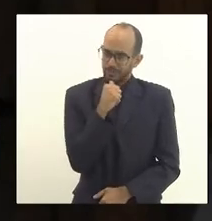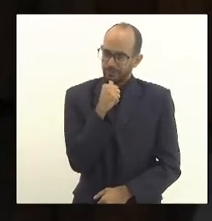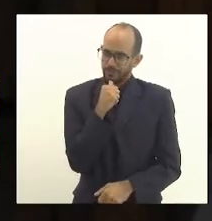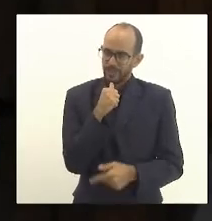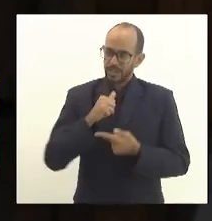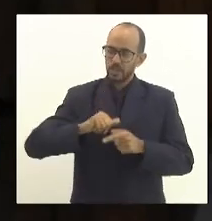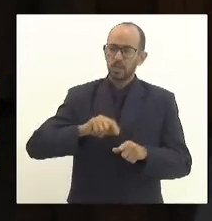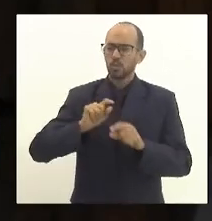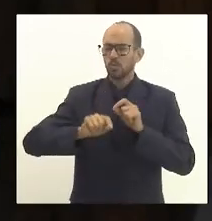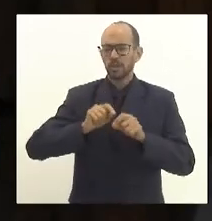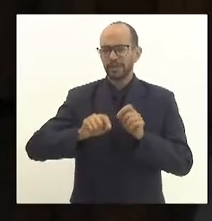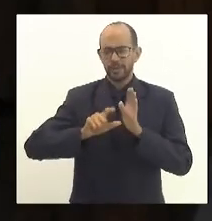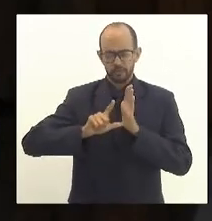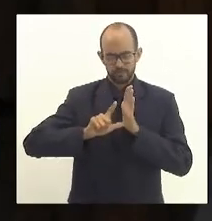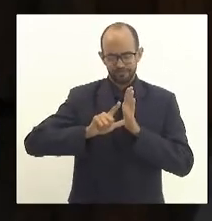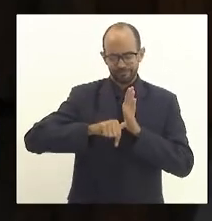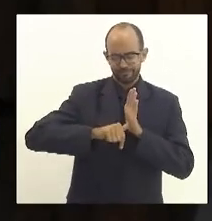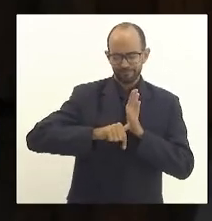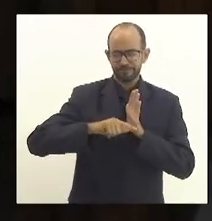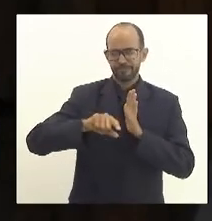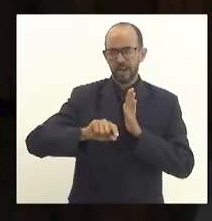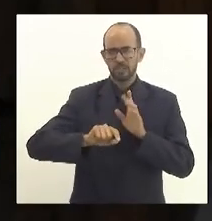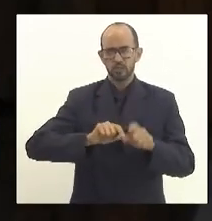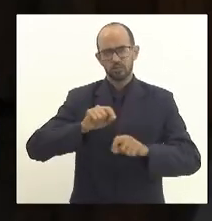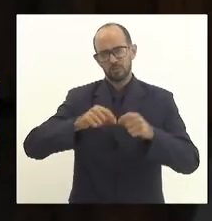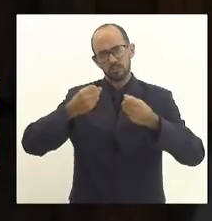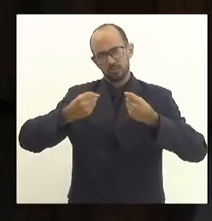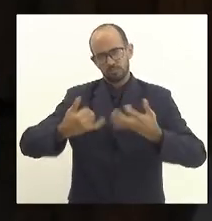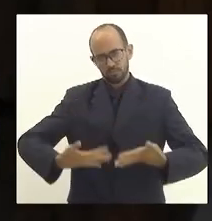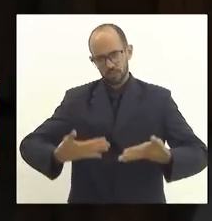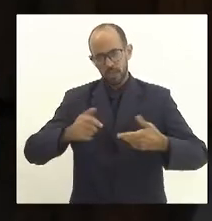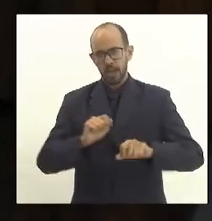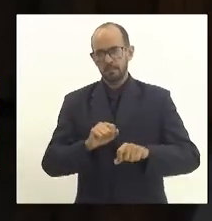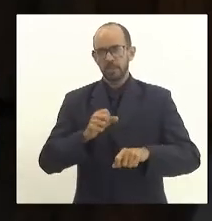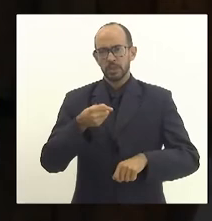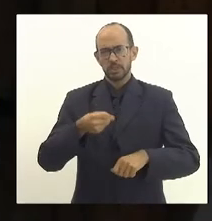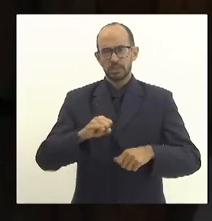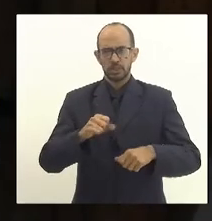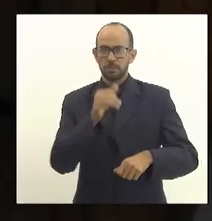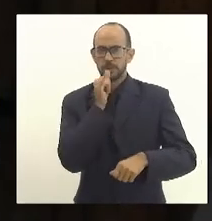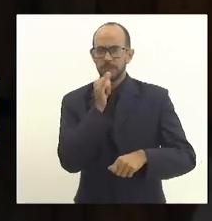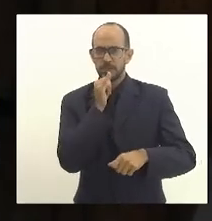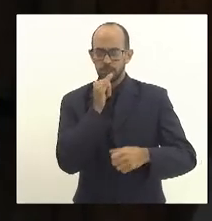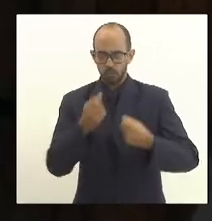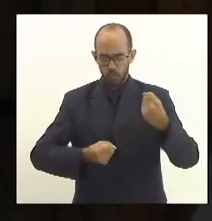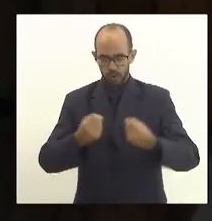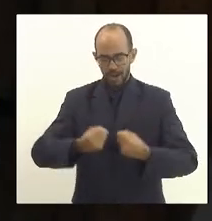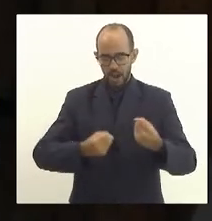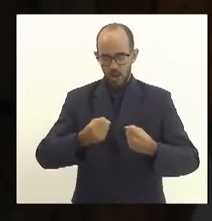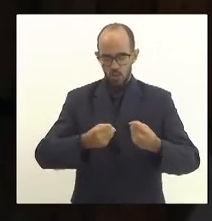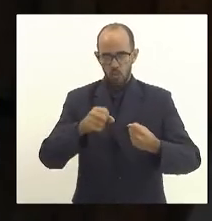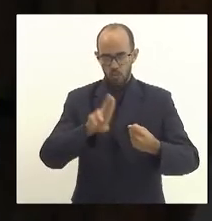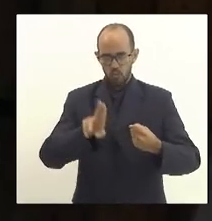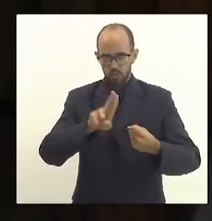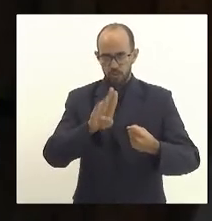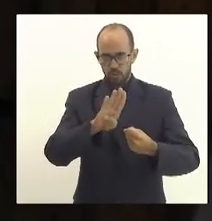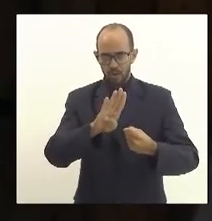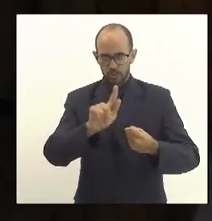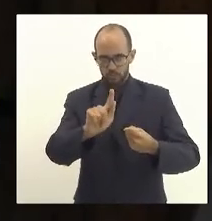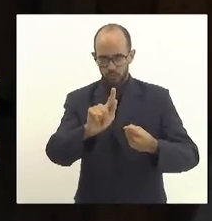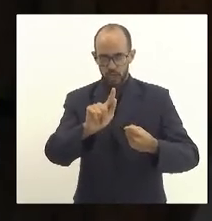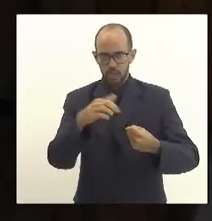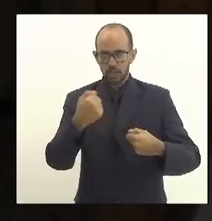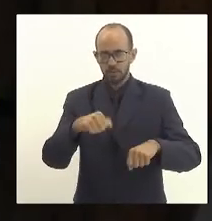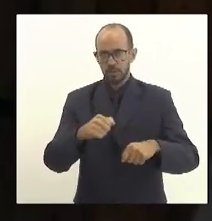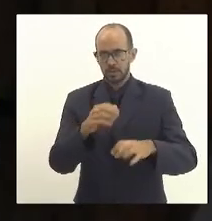é a latência quase zero, para explicar, senhoras e senhores? Se um carro autônomo vem andando com 4G na rua e ele precisa